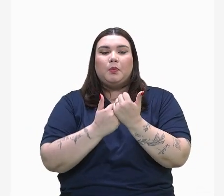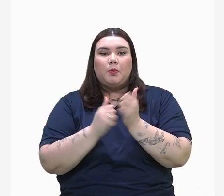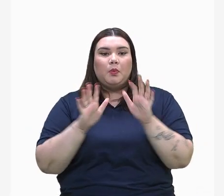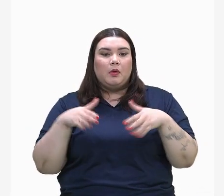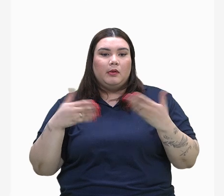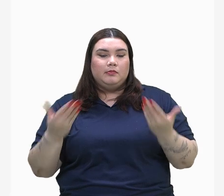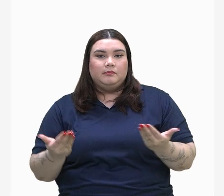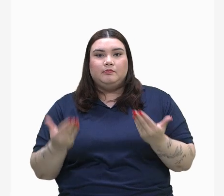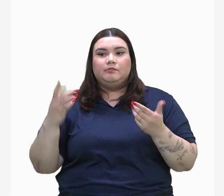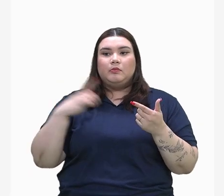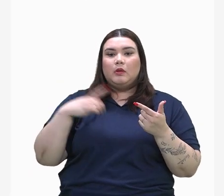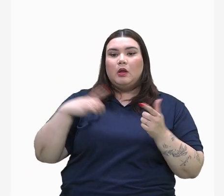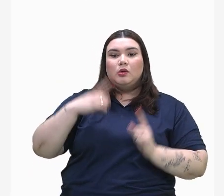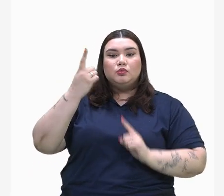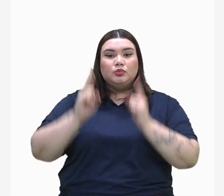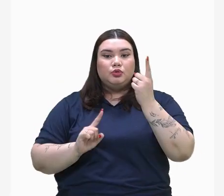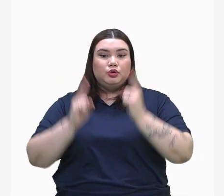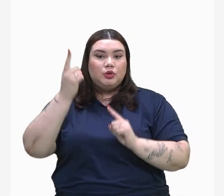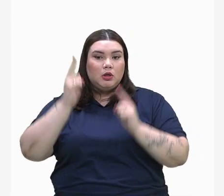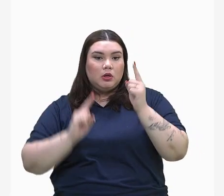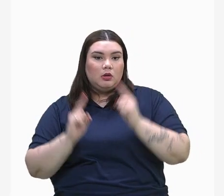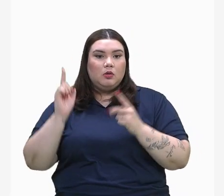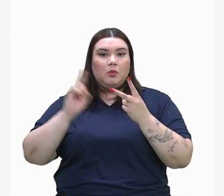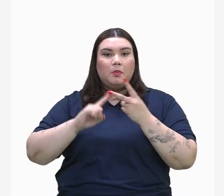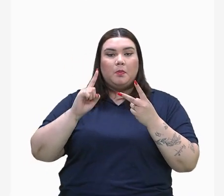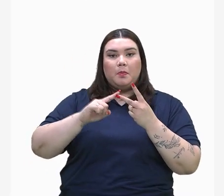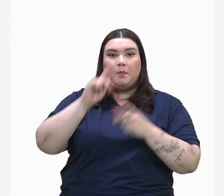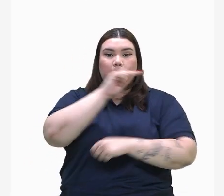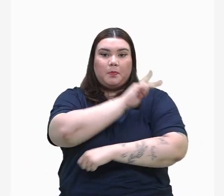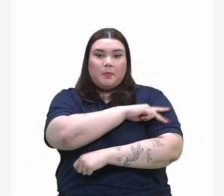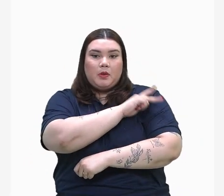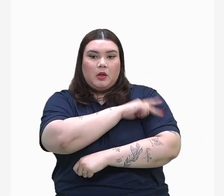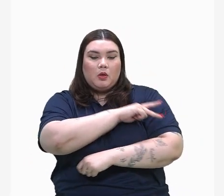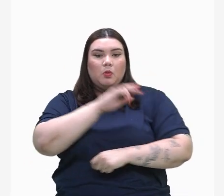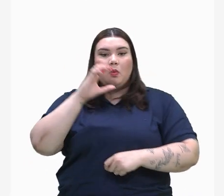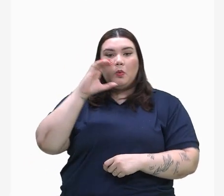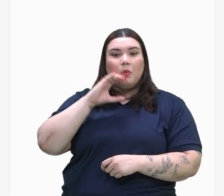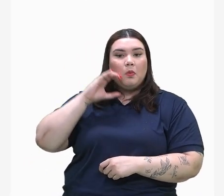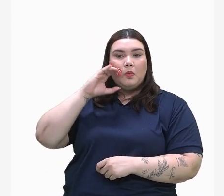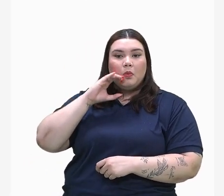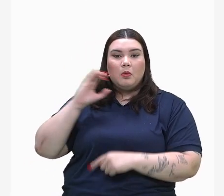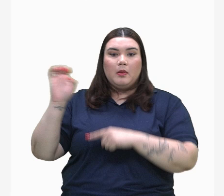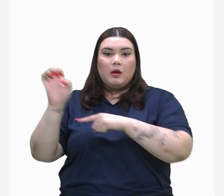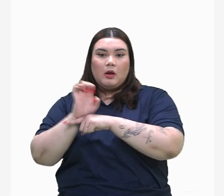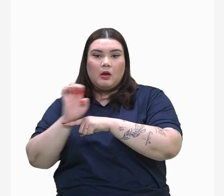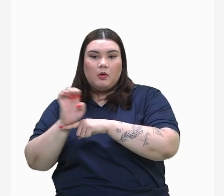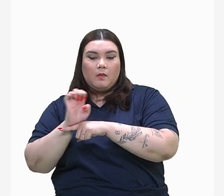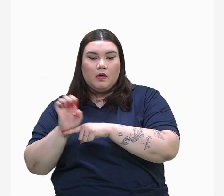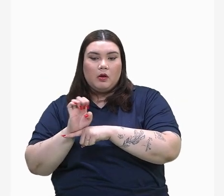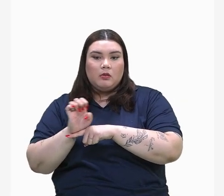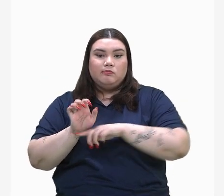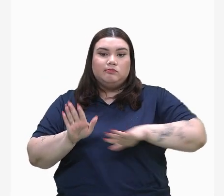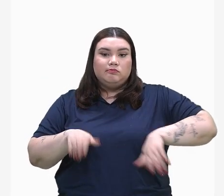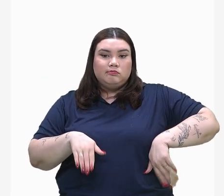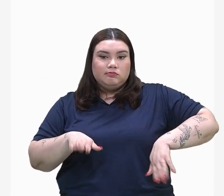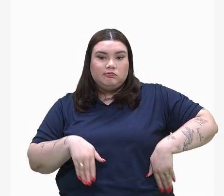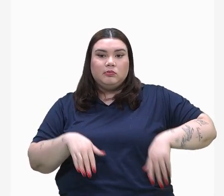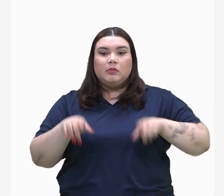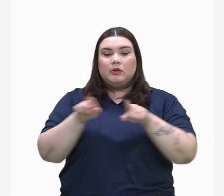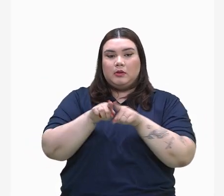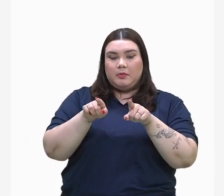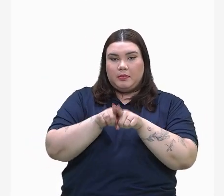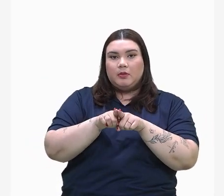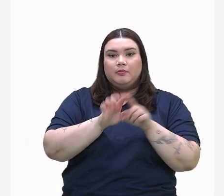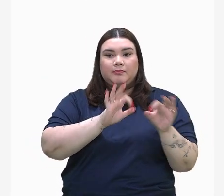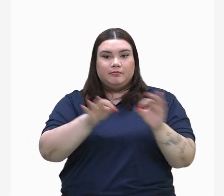Mercosul? Teremos aí o Chile, o Peru, a Colômbia, o Equador, a Guiana e também